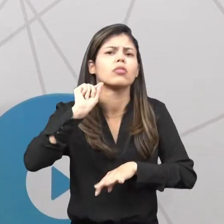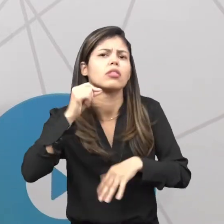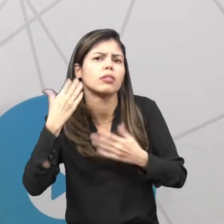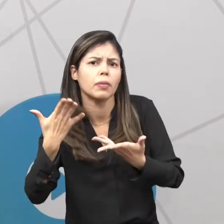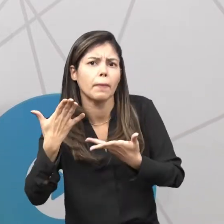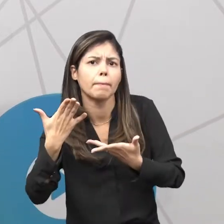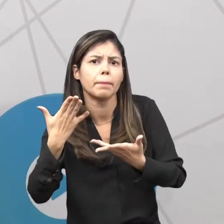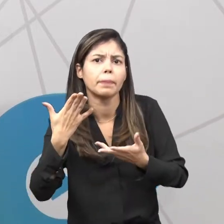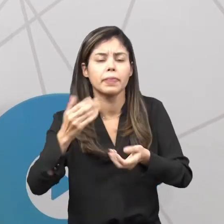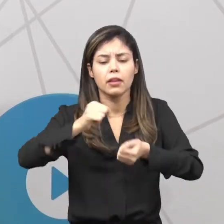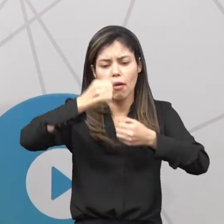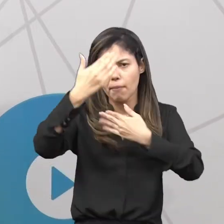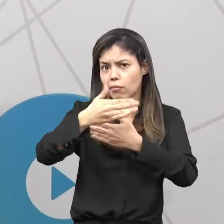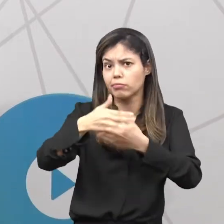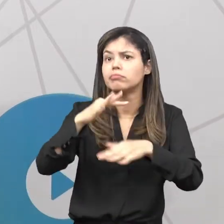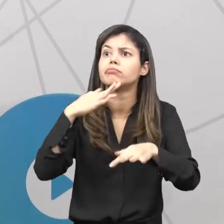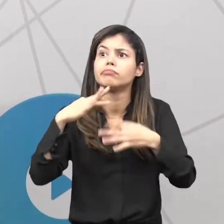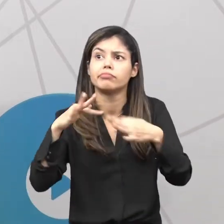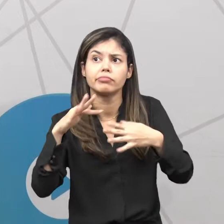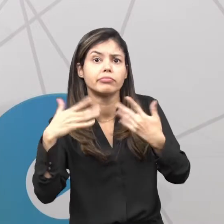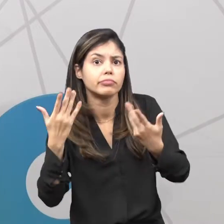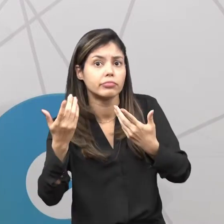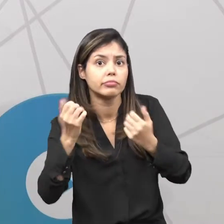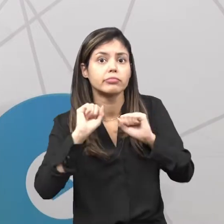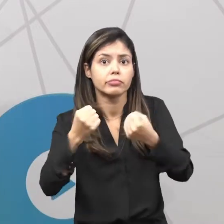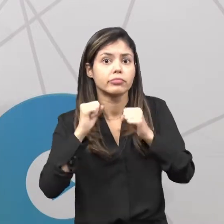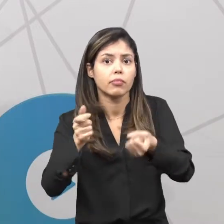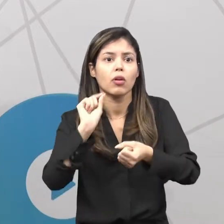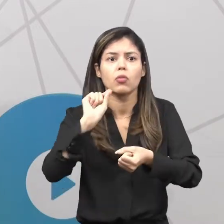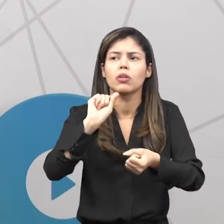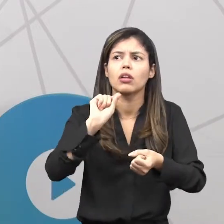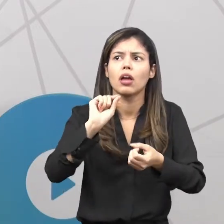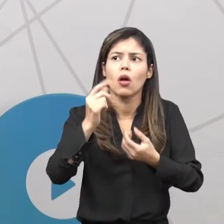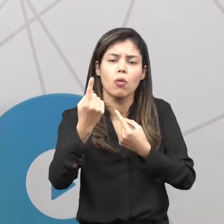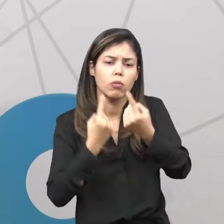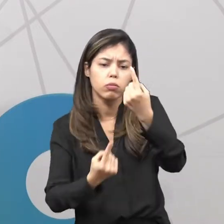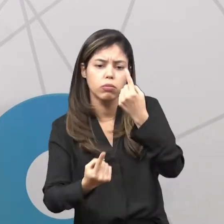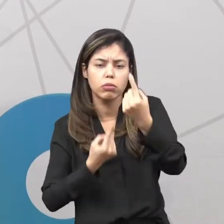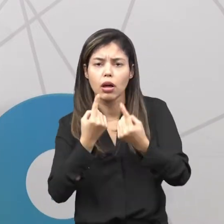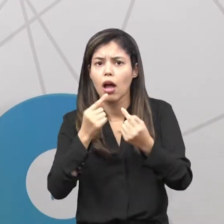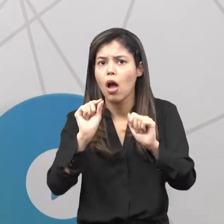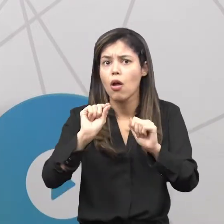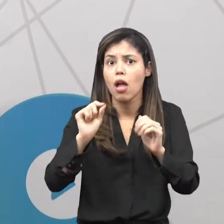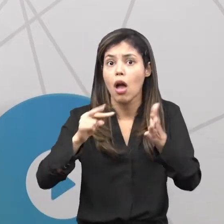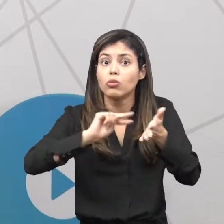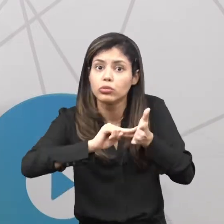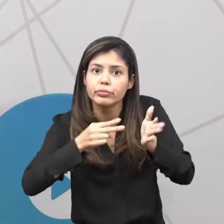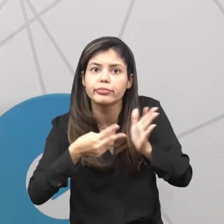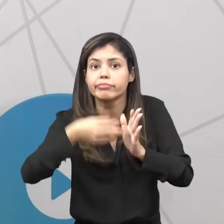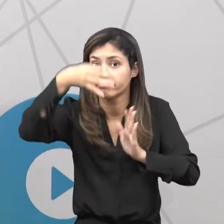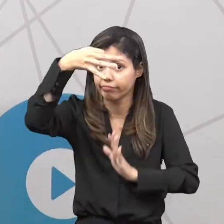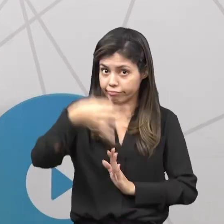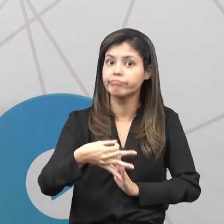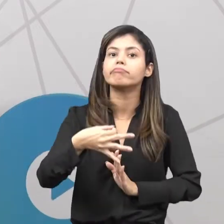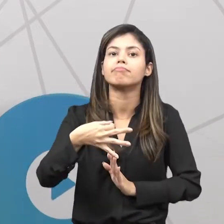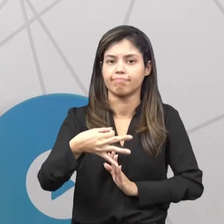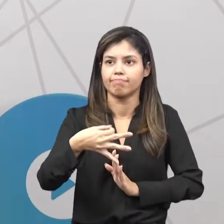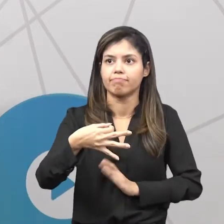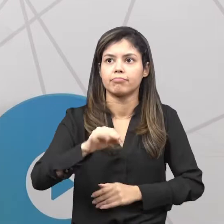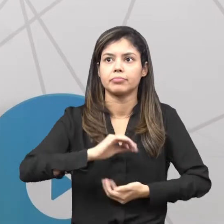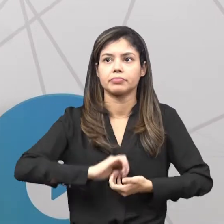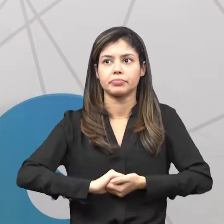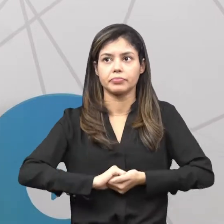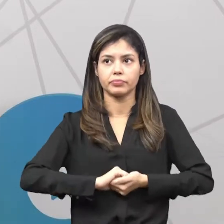uma avaliação física, né? O que o CONFEF, o Conselho Federal, define por avaliação